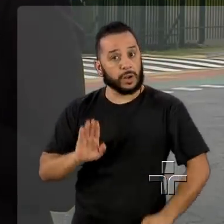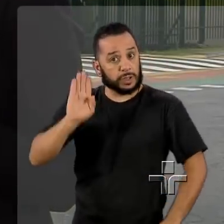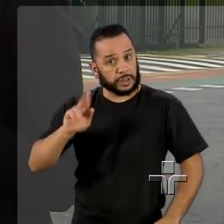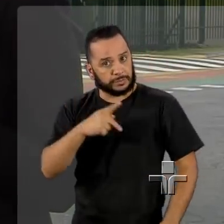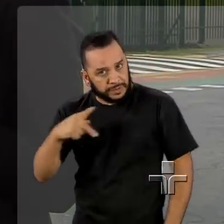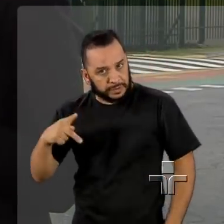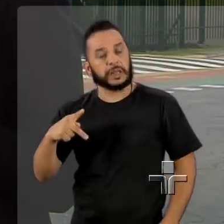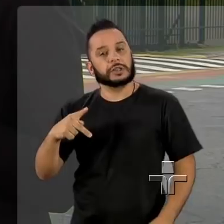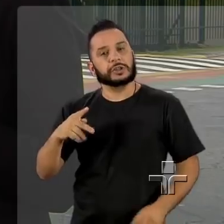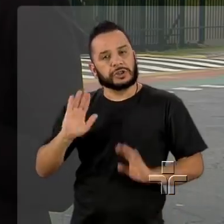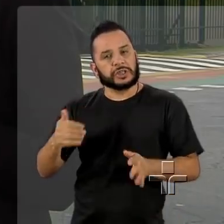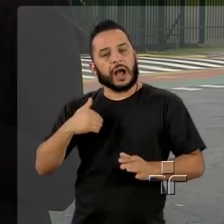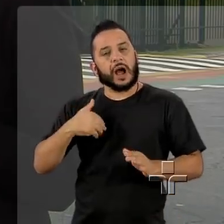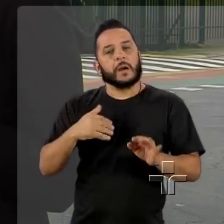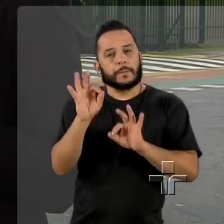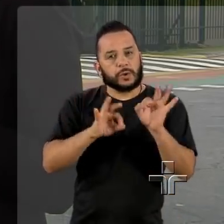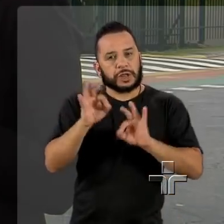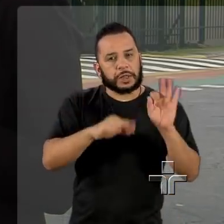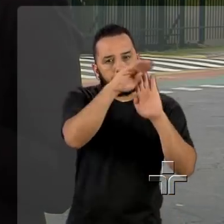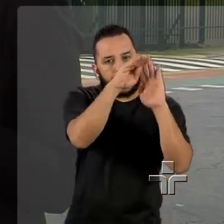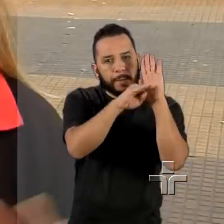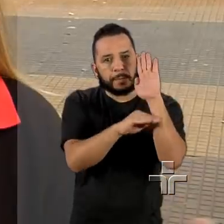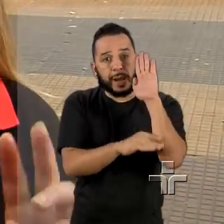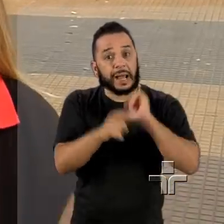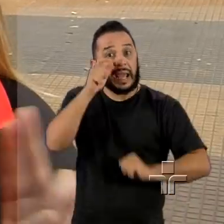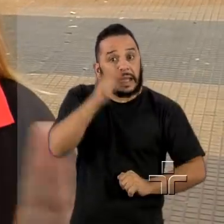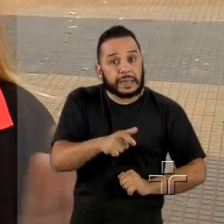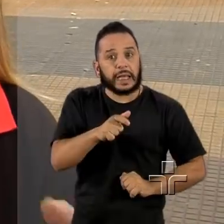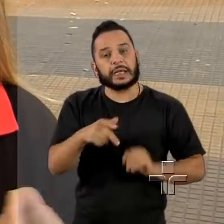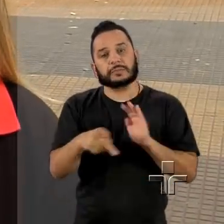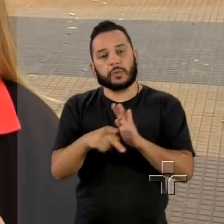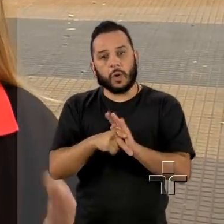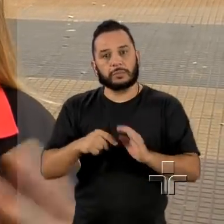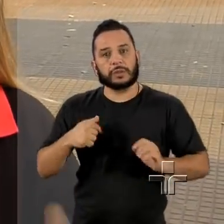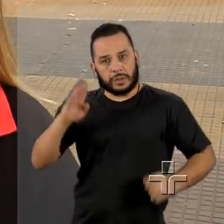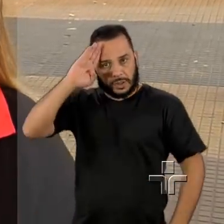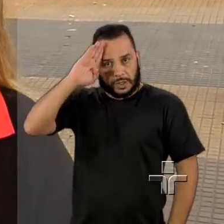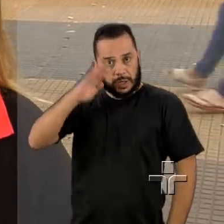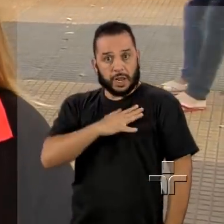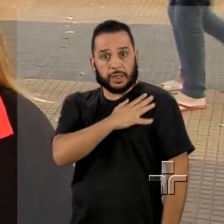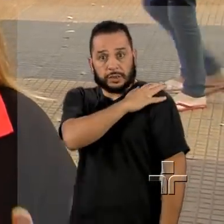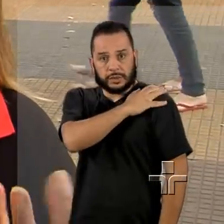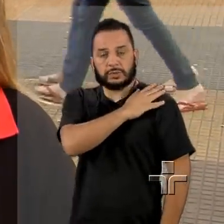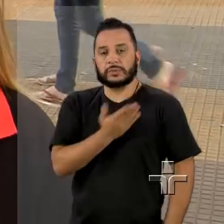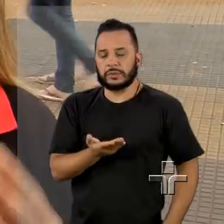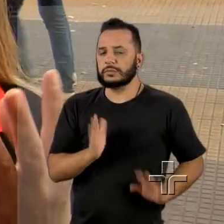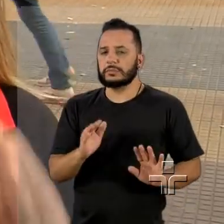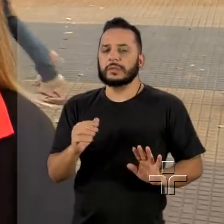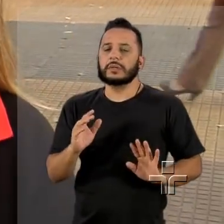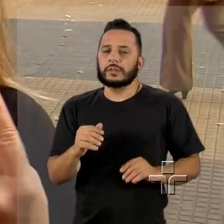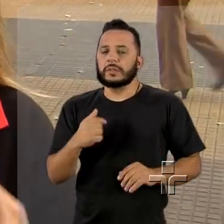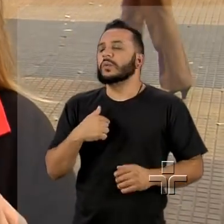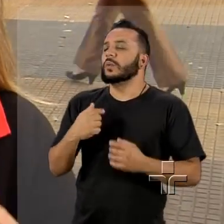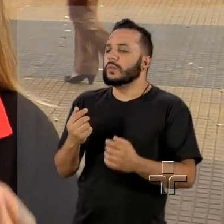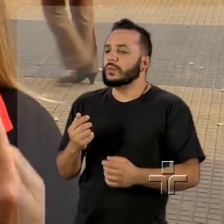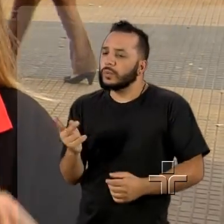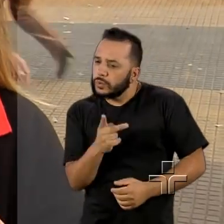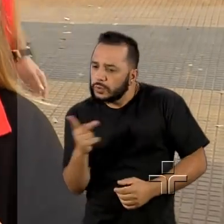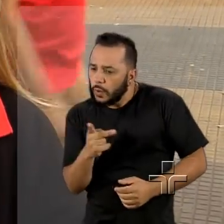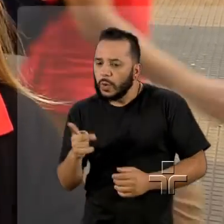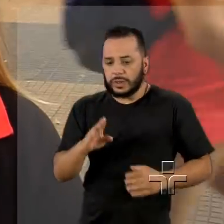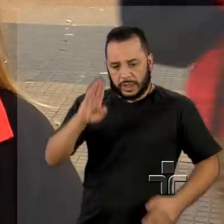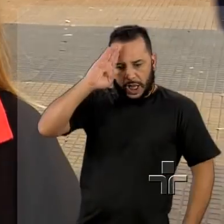do programa de governo do PT, Geraldo Alckmin, do PSDB, Henrique Meirelles, do MDB, Jair Bolsonaro, do